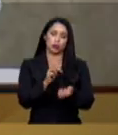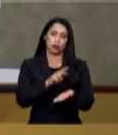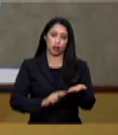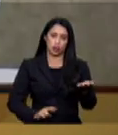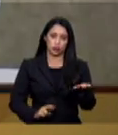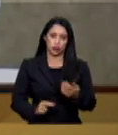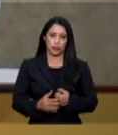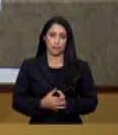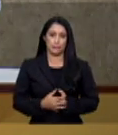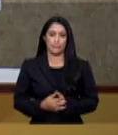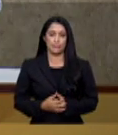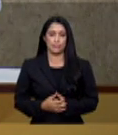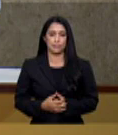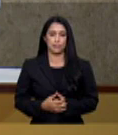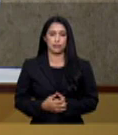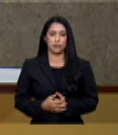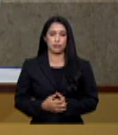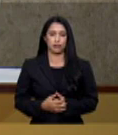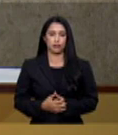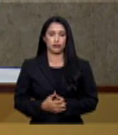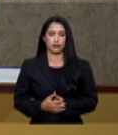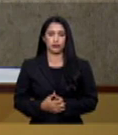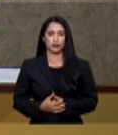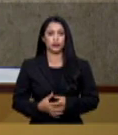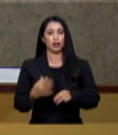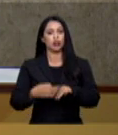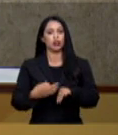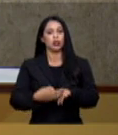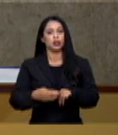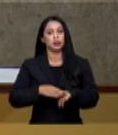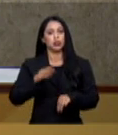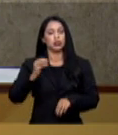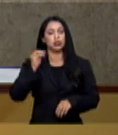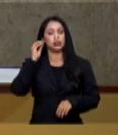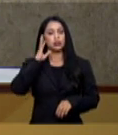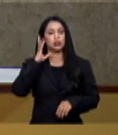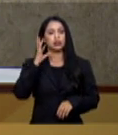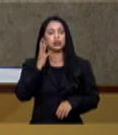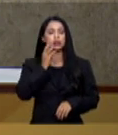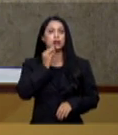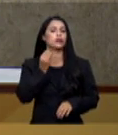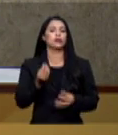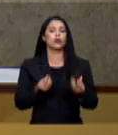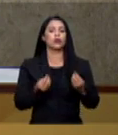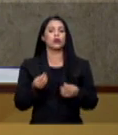Relator. Ministro Dias Toffoli, como vota a Vossa Excelência?